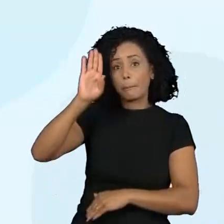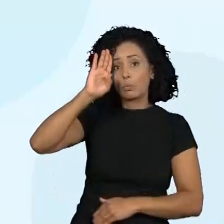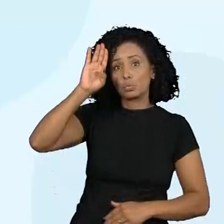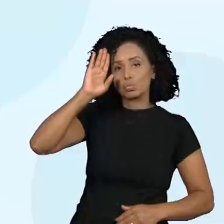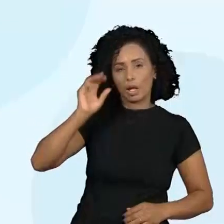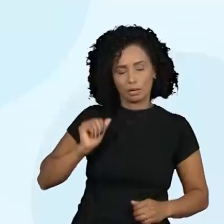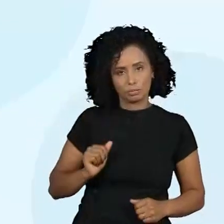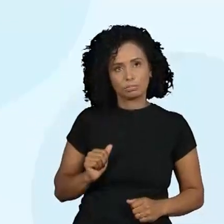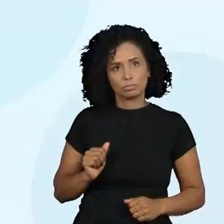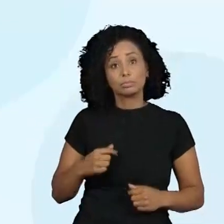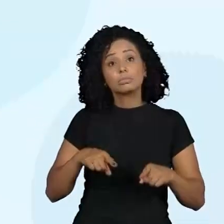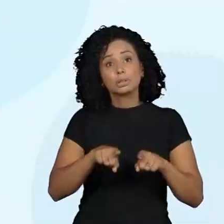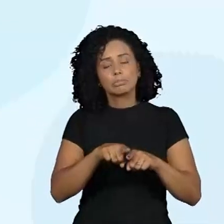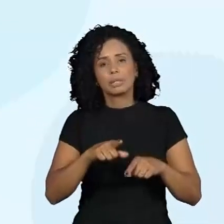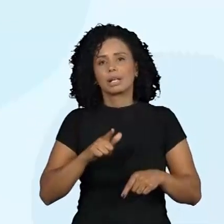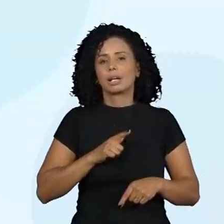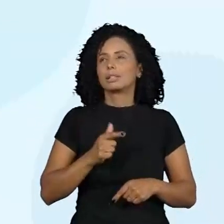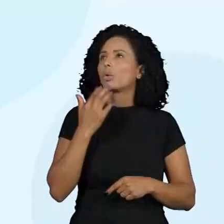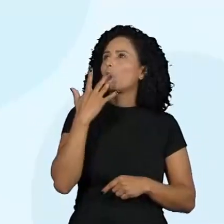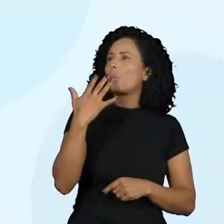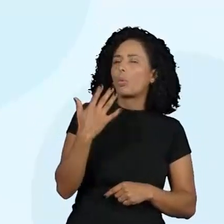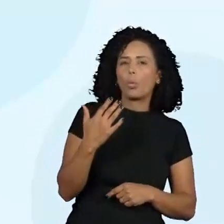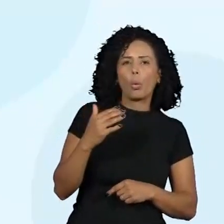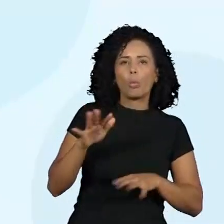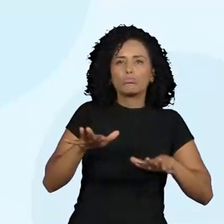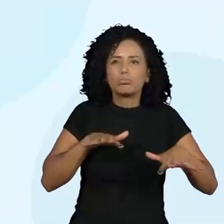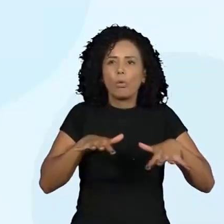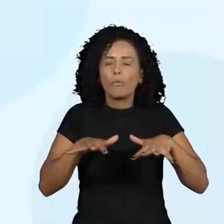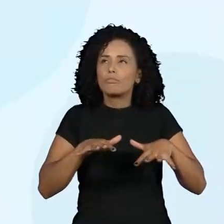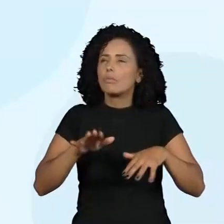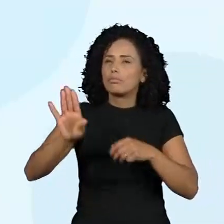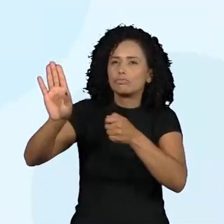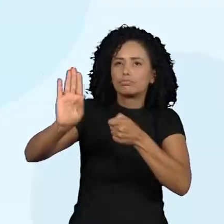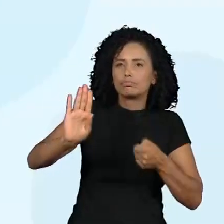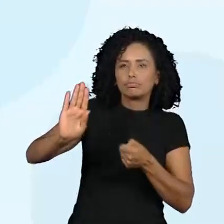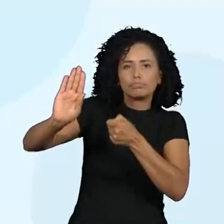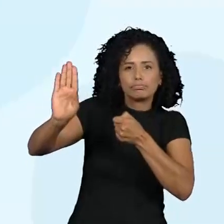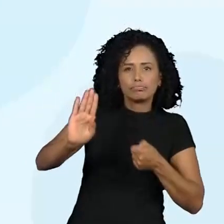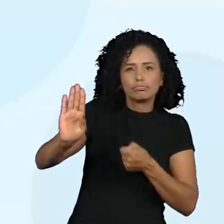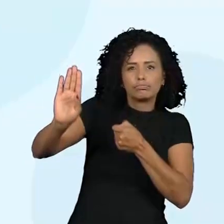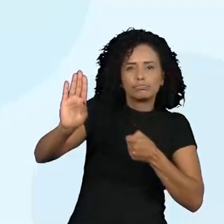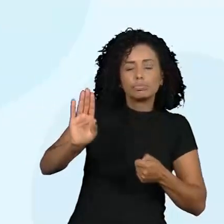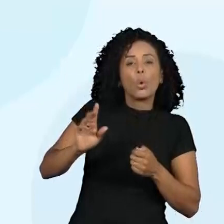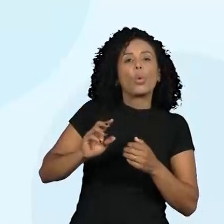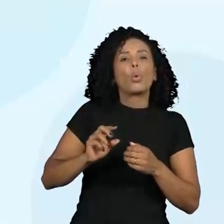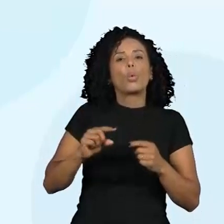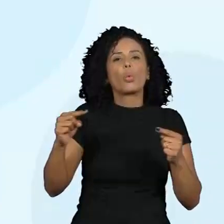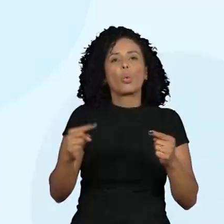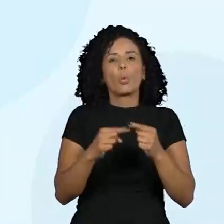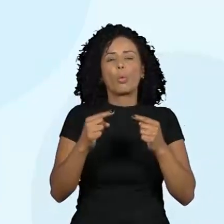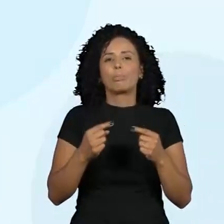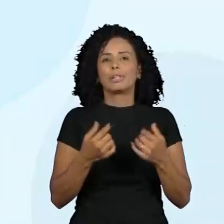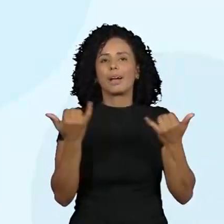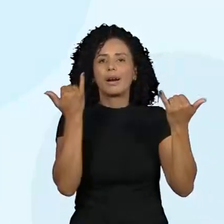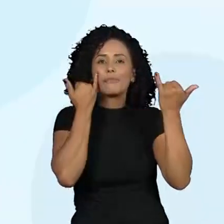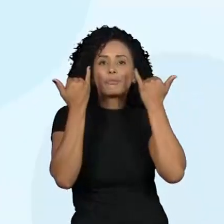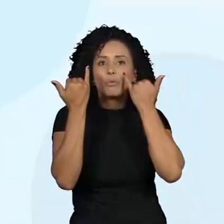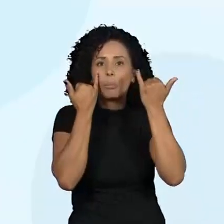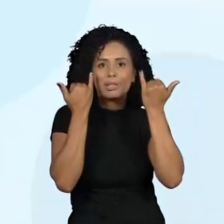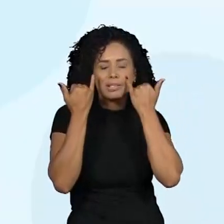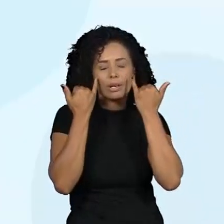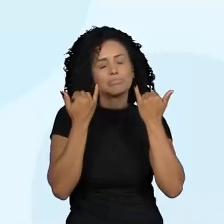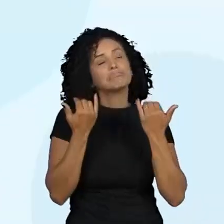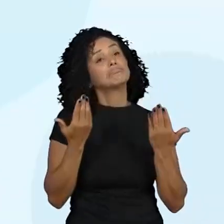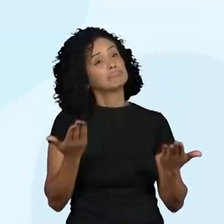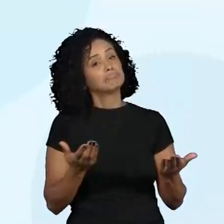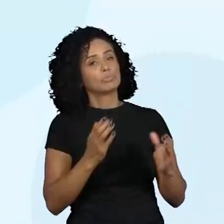Sim. Olha, sua cor e os movimentos no ar tinham como objetivo enviar mensagens. Então, era também um meio de comunicação